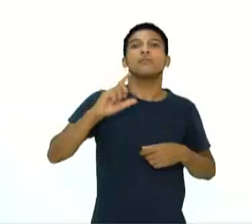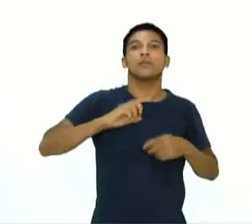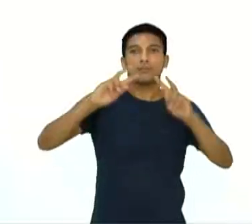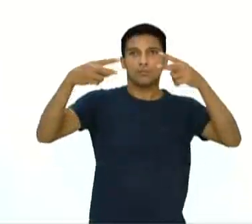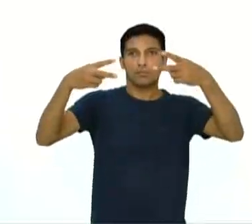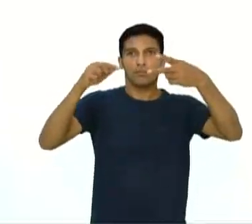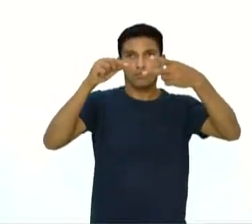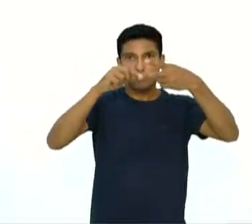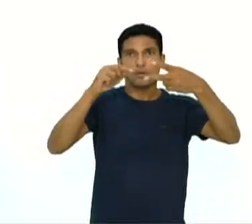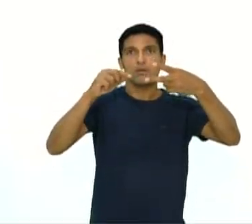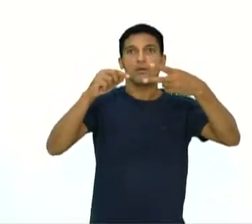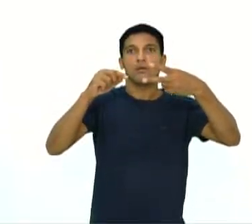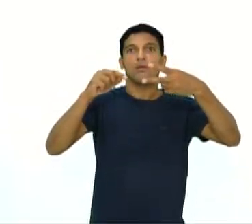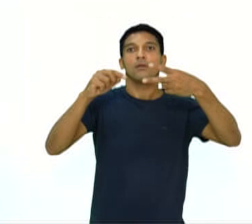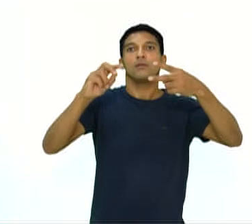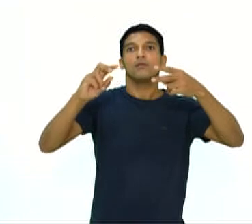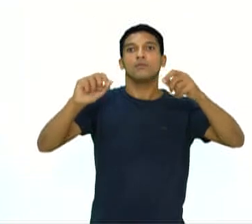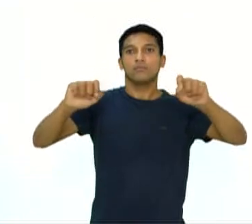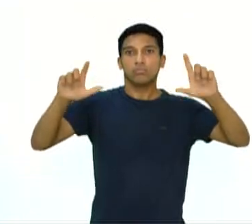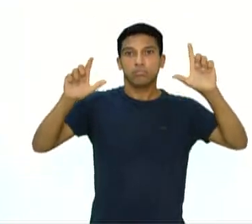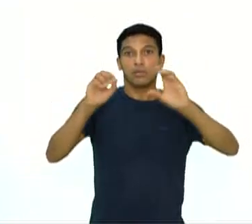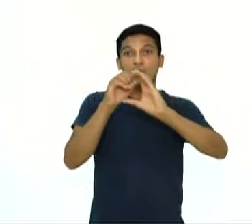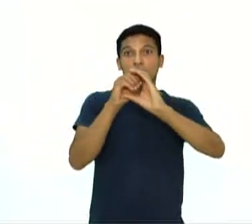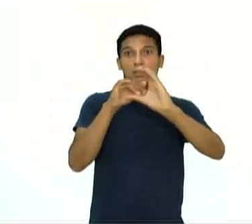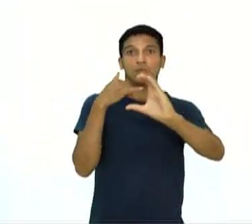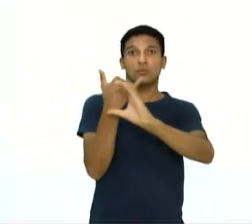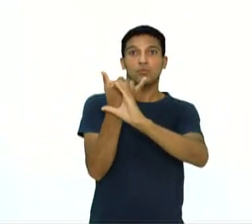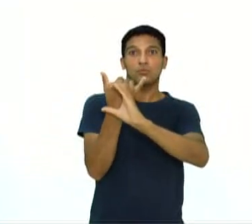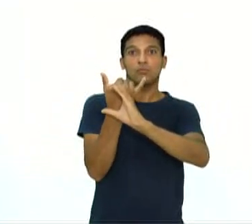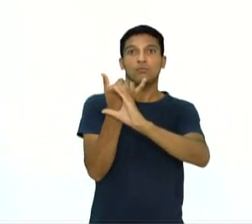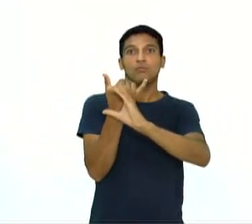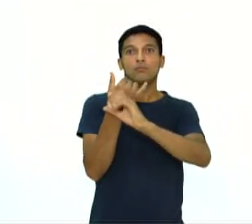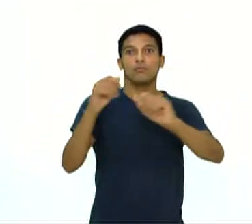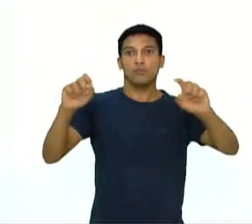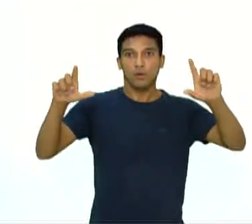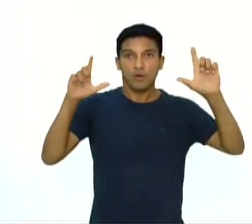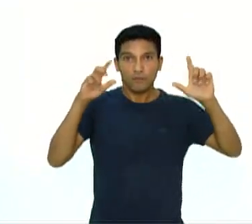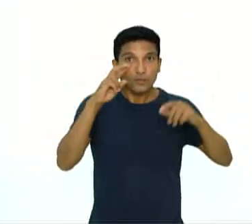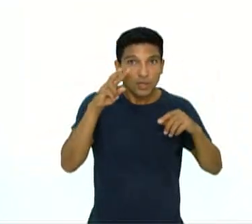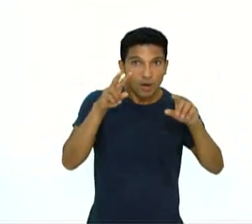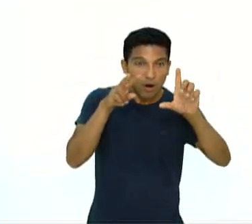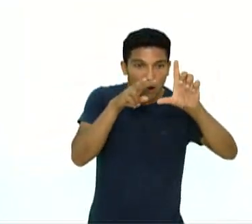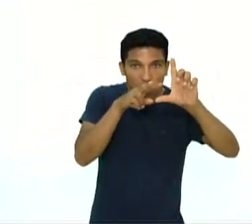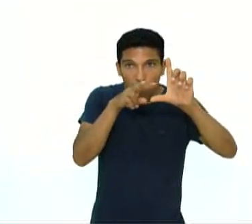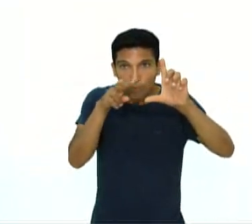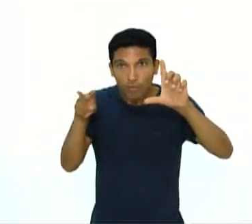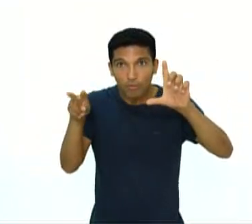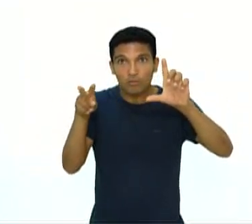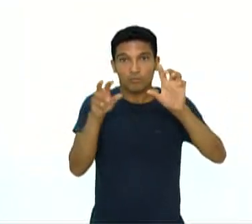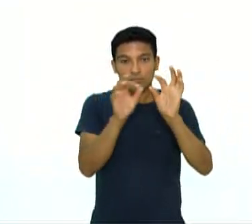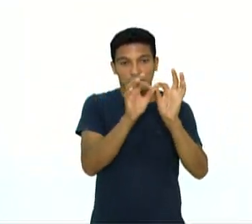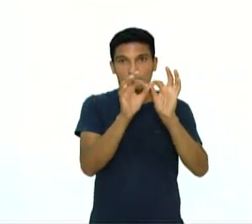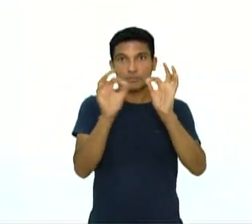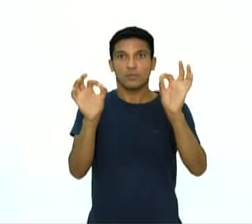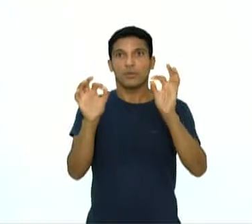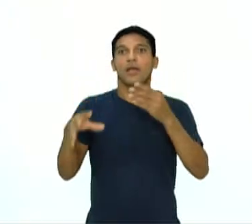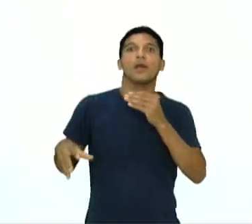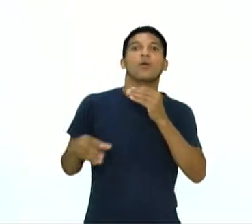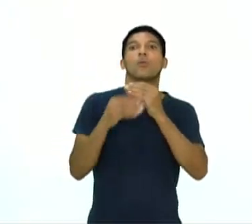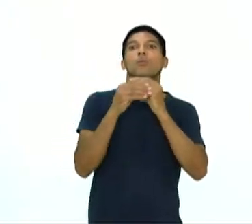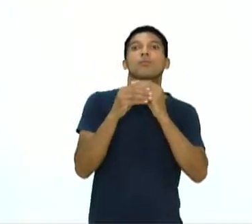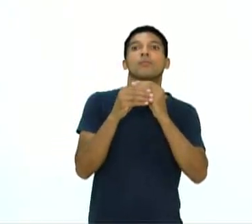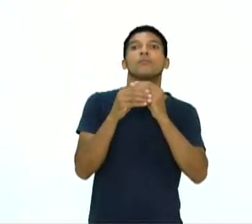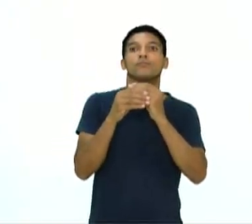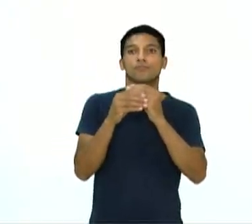do YouTube, vale a pena vocês darem uma olhada, né? Eles vão enriquecer a nossa aula, completar esse nosso